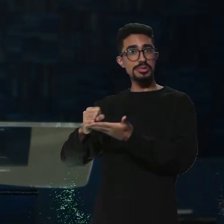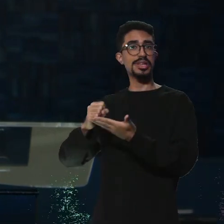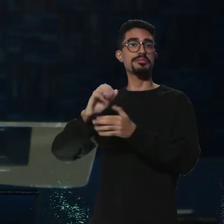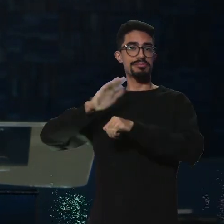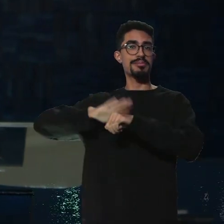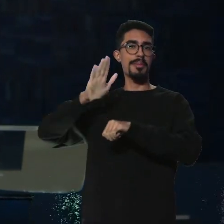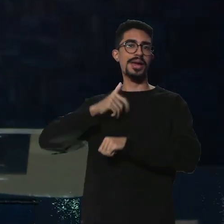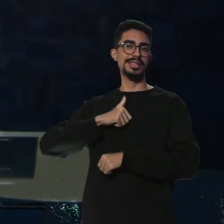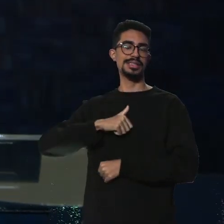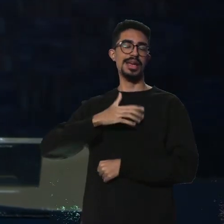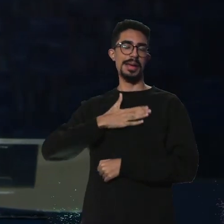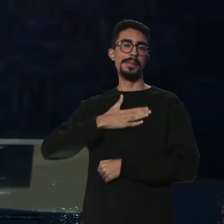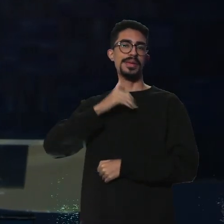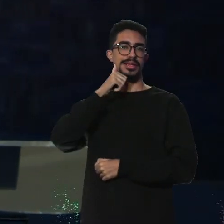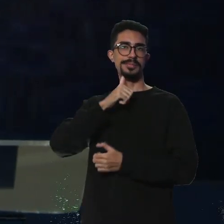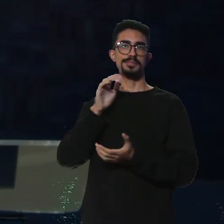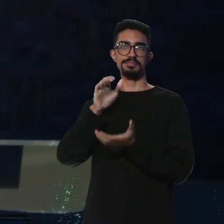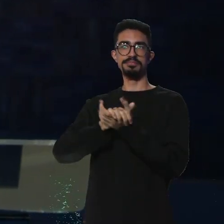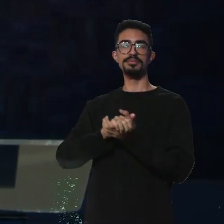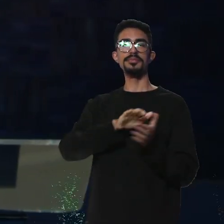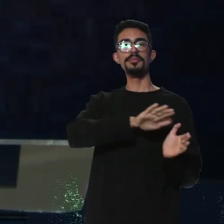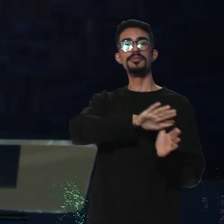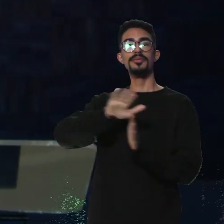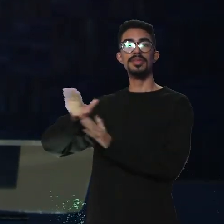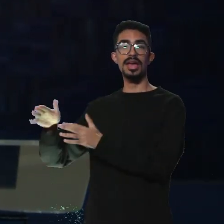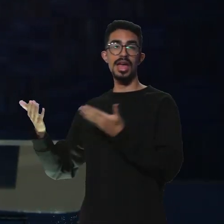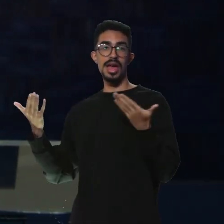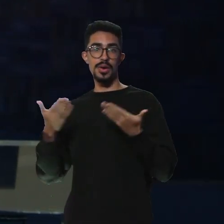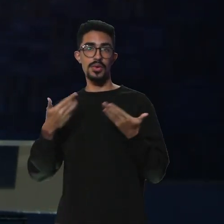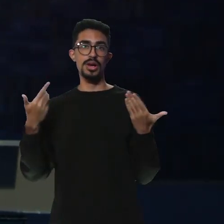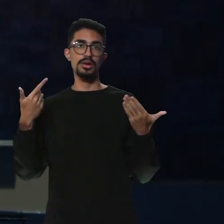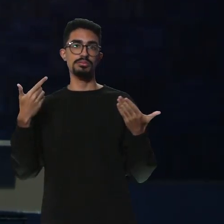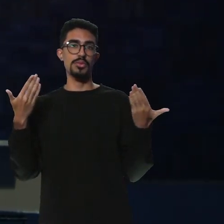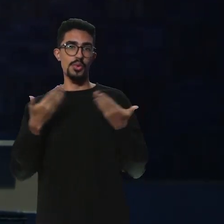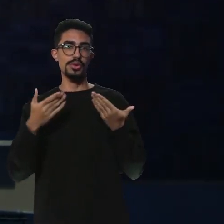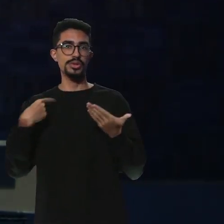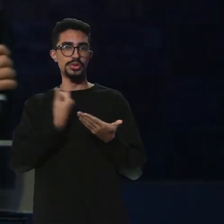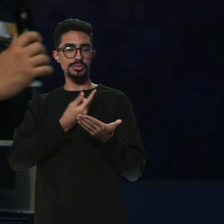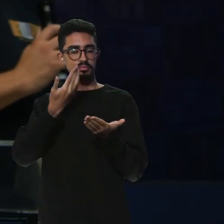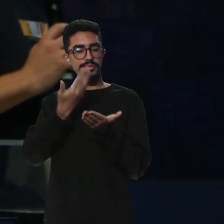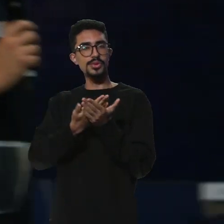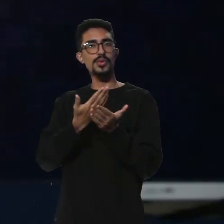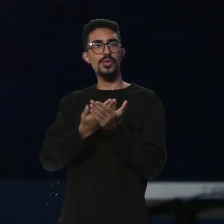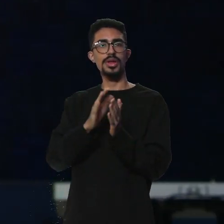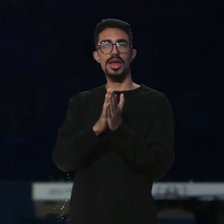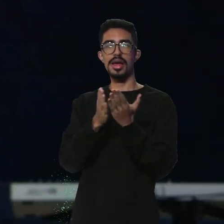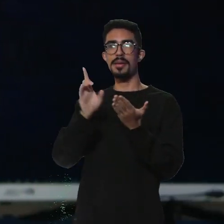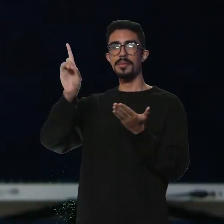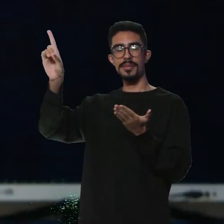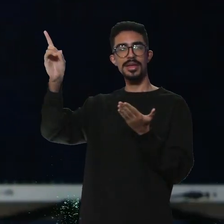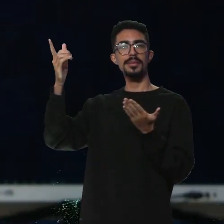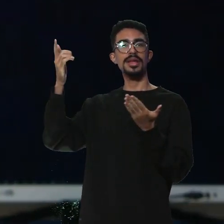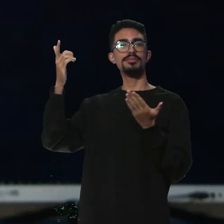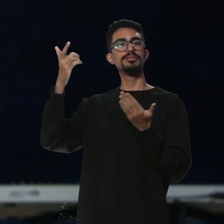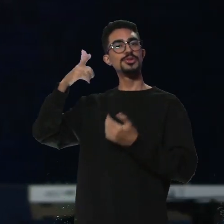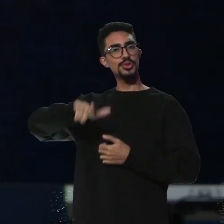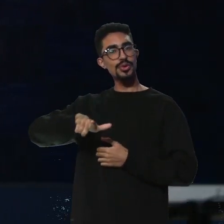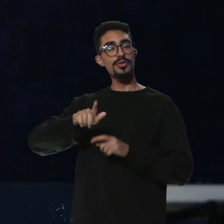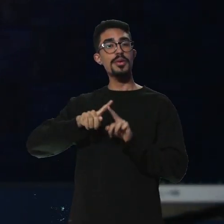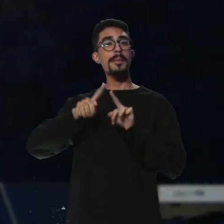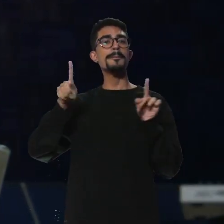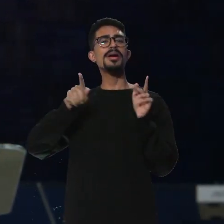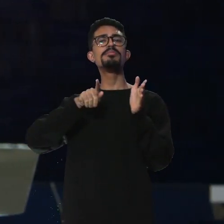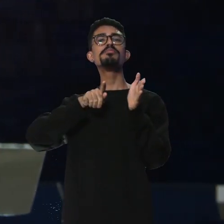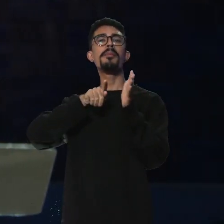Gente, muito bom estarmos juntos mais uma vez para estudarmos a palavra de Deus. E eu queria te fazer uma pergunta para começar essa mensagem. Será que alguma